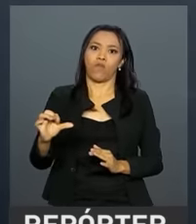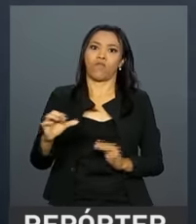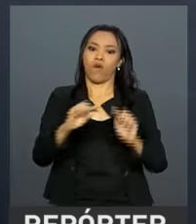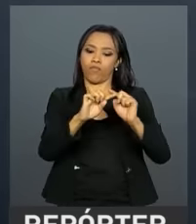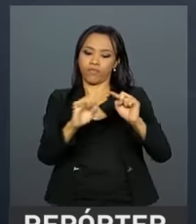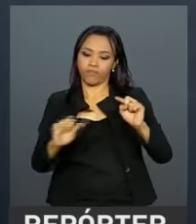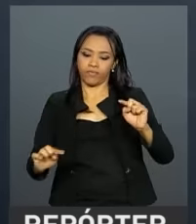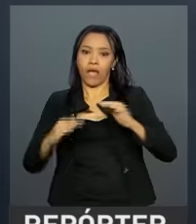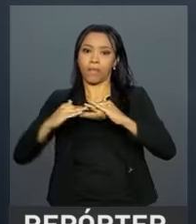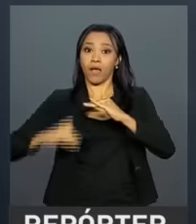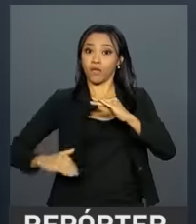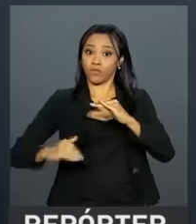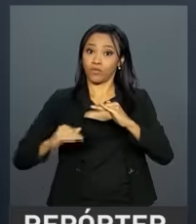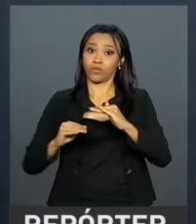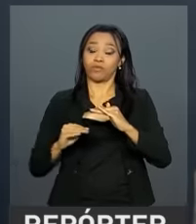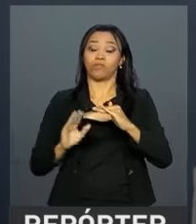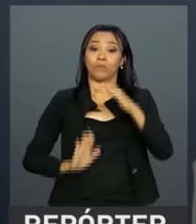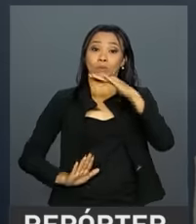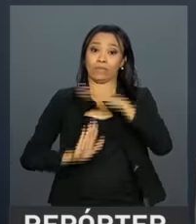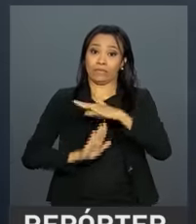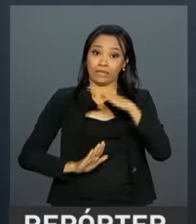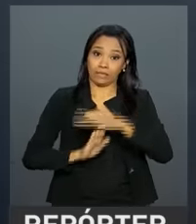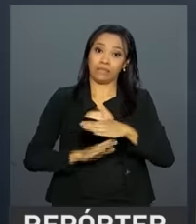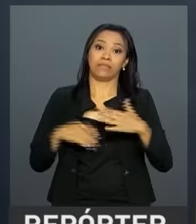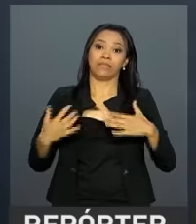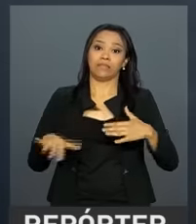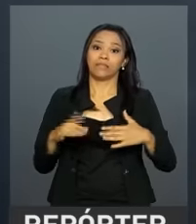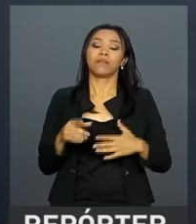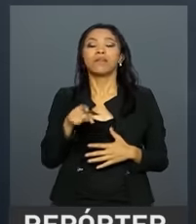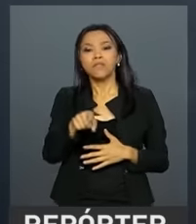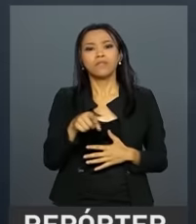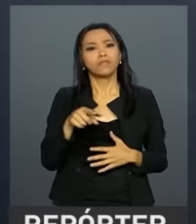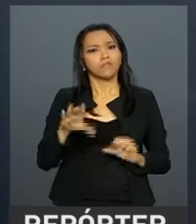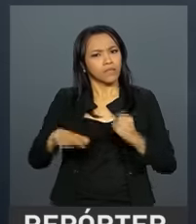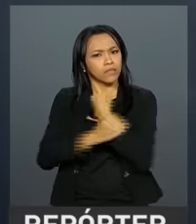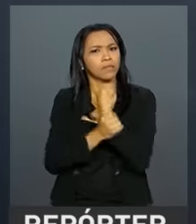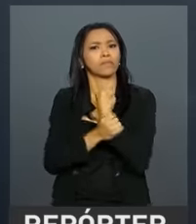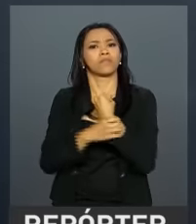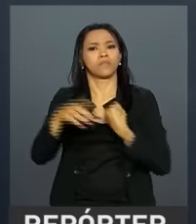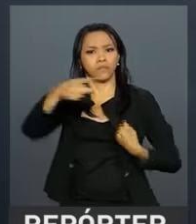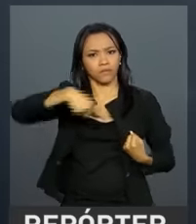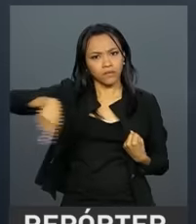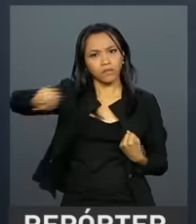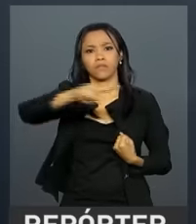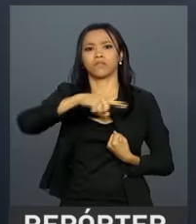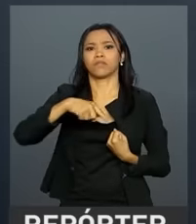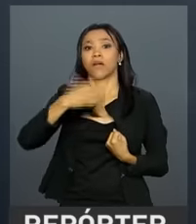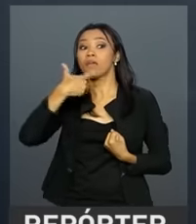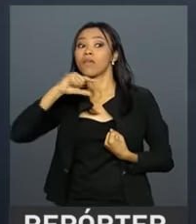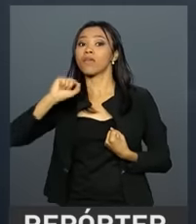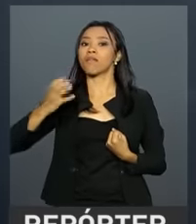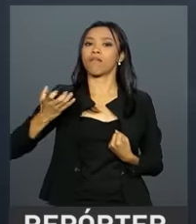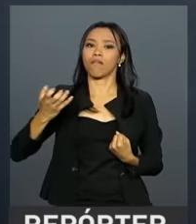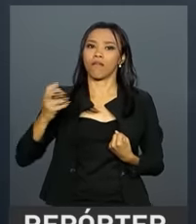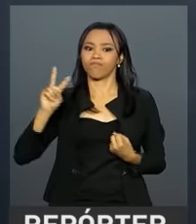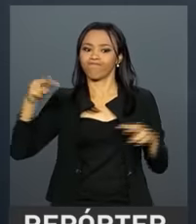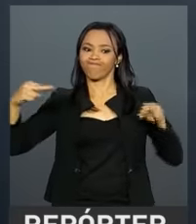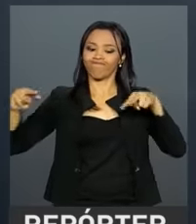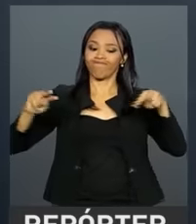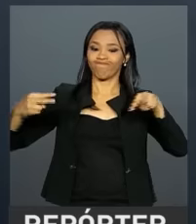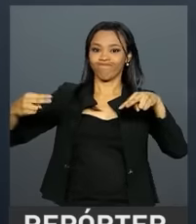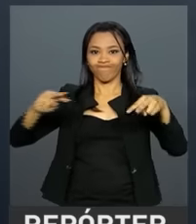M o que na verdade dá digamos assim credibilidade Ou pode dar credibilidade a aqueles que querem